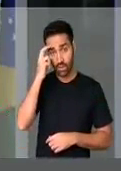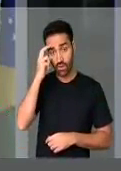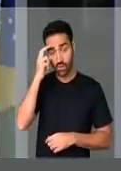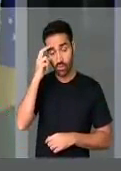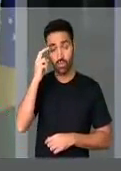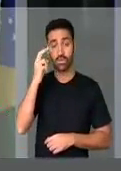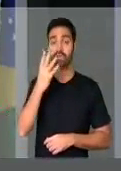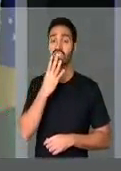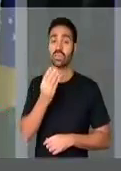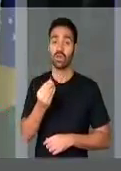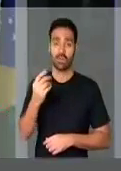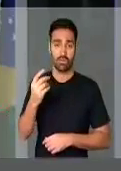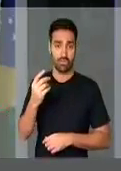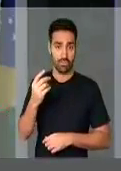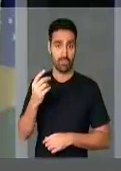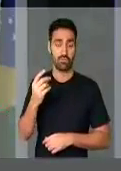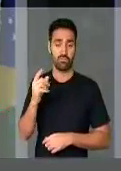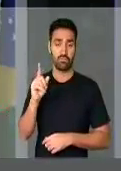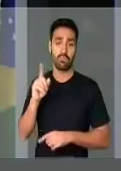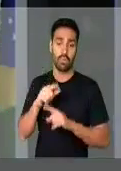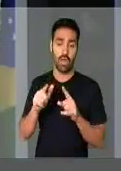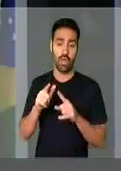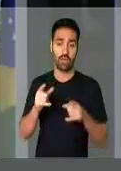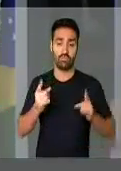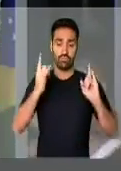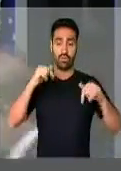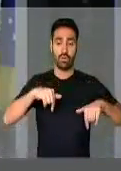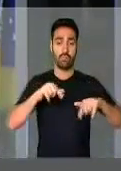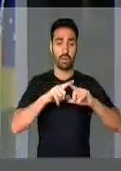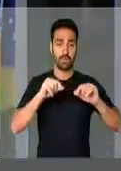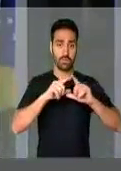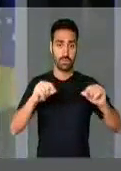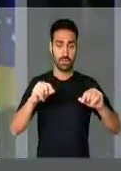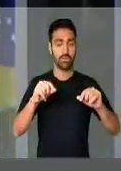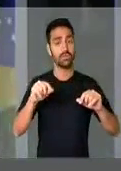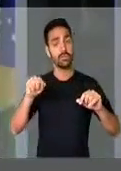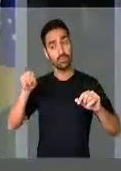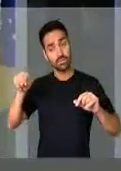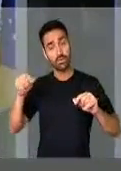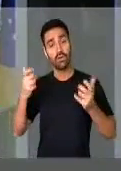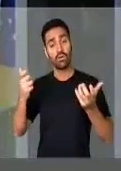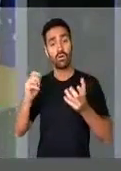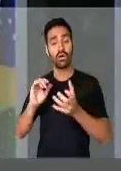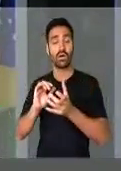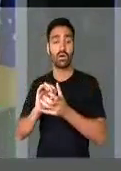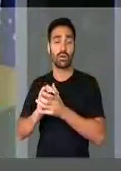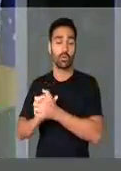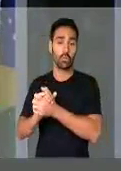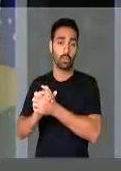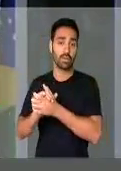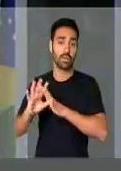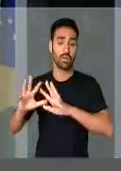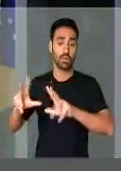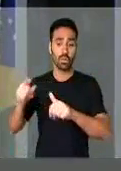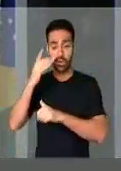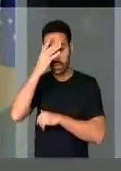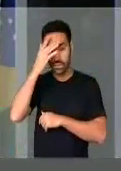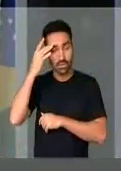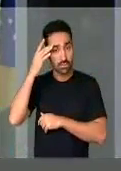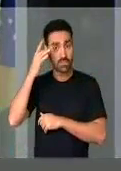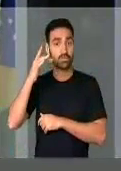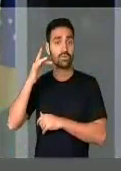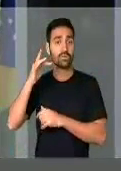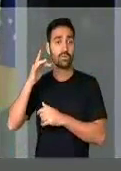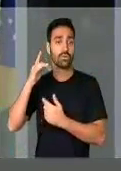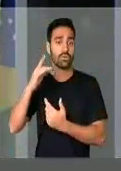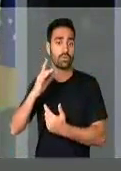em Brasília. Em nome de Vossa Senhoria, eu cumprimento todos aqueles que estão ligados de alguma forma ao